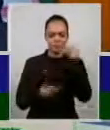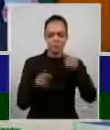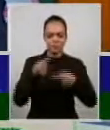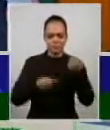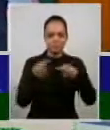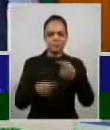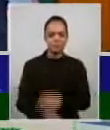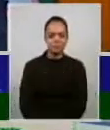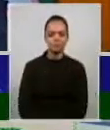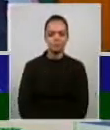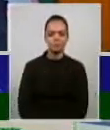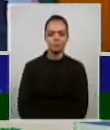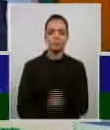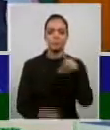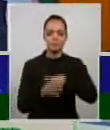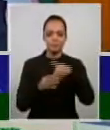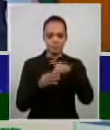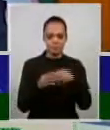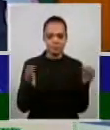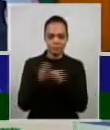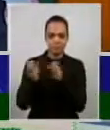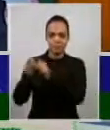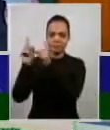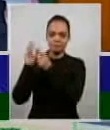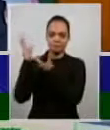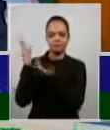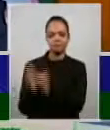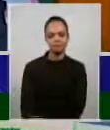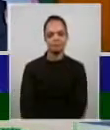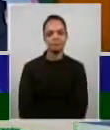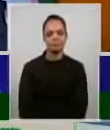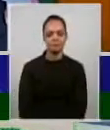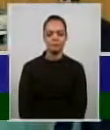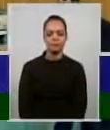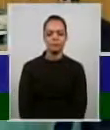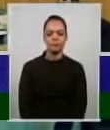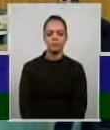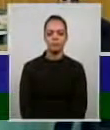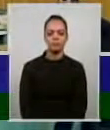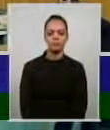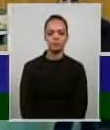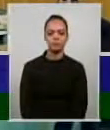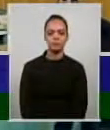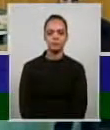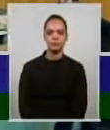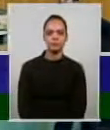turno. Votação nominal.